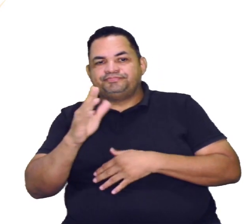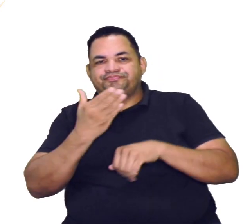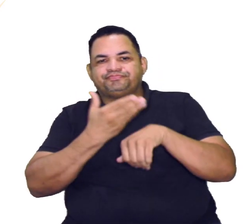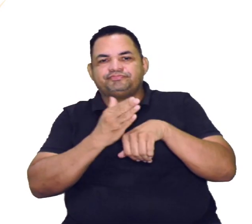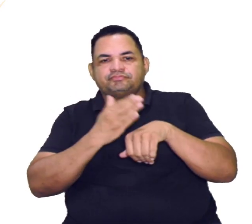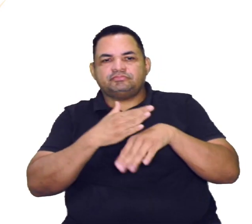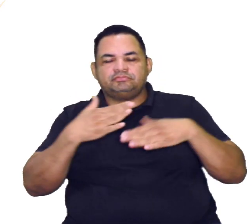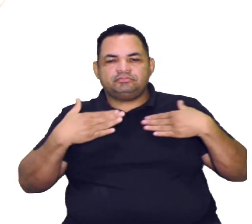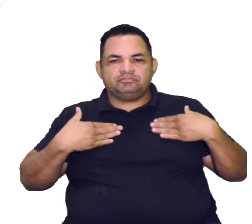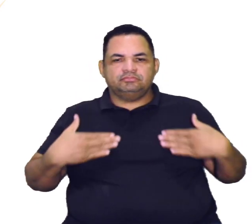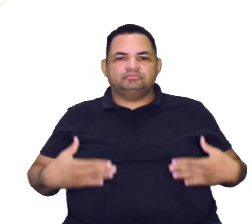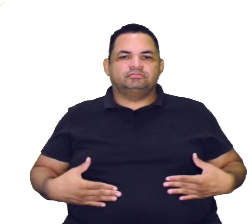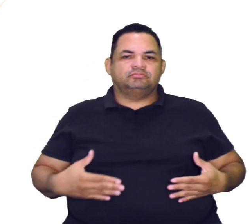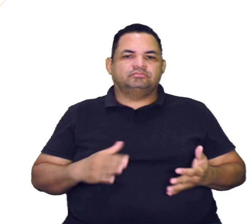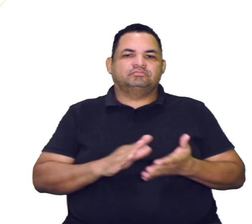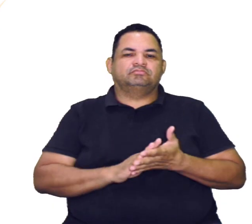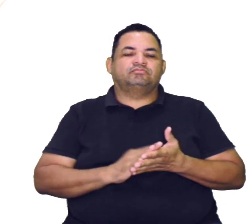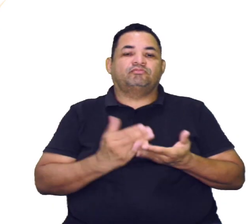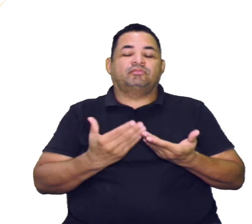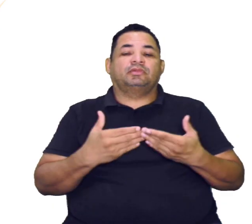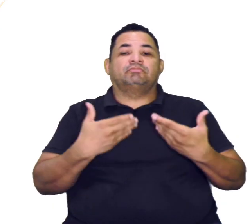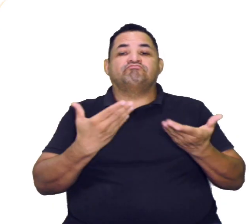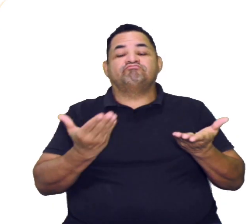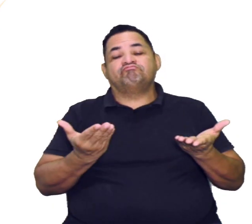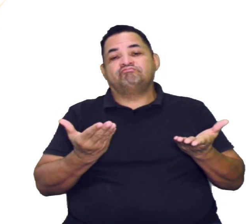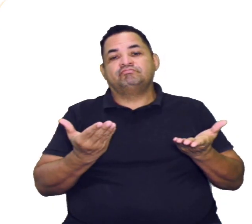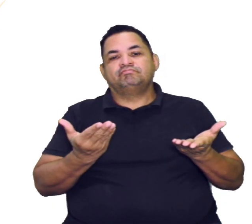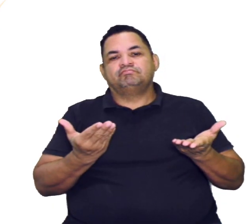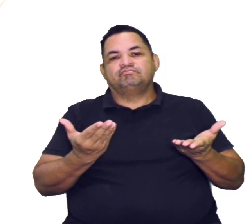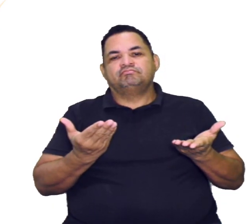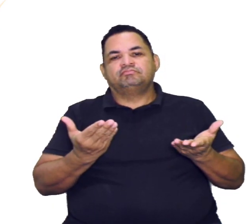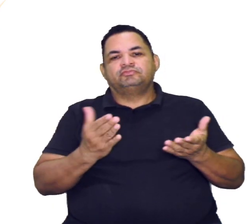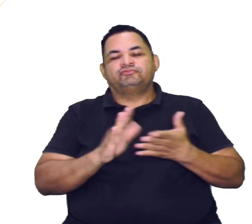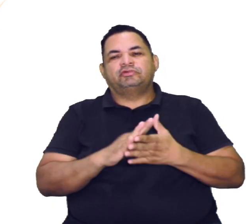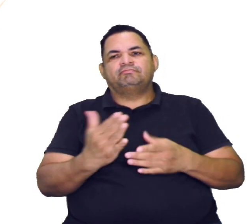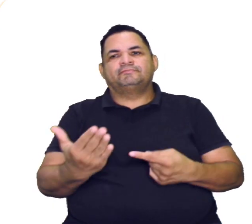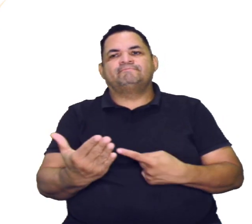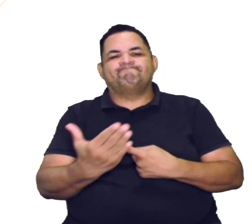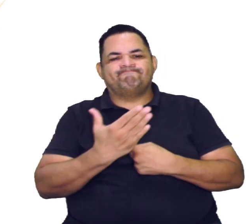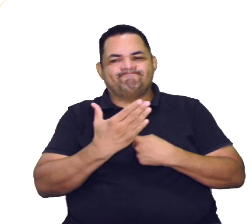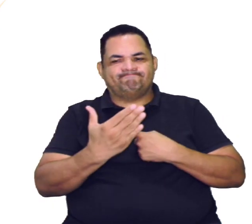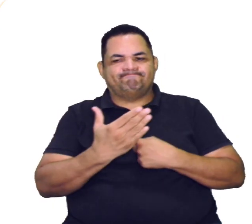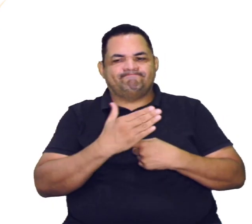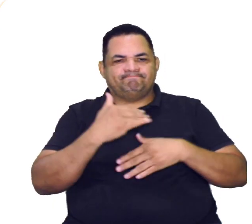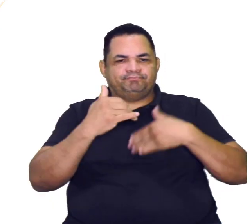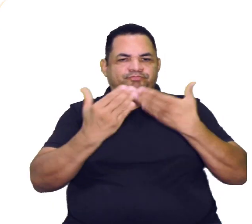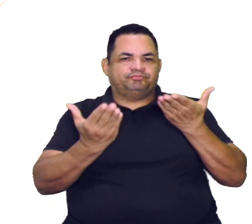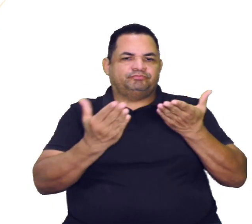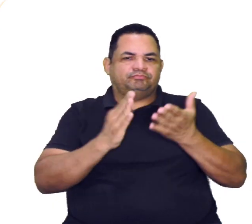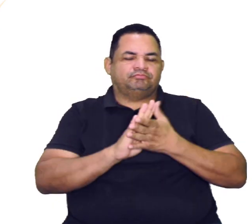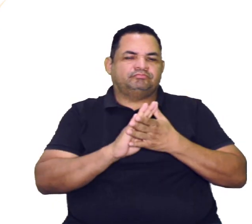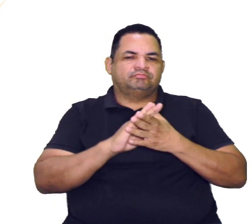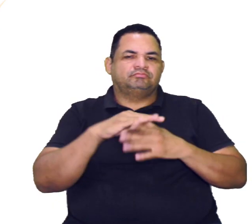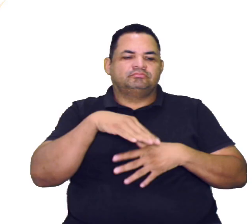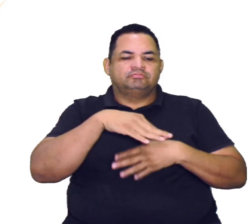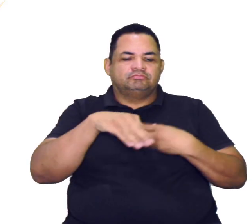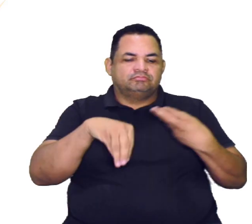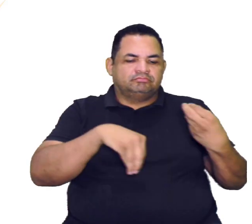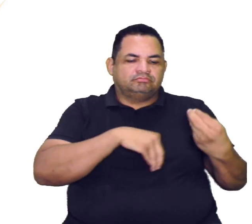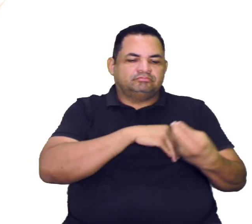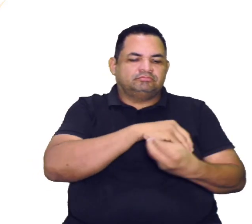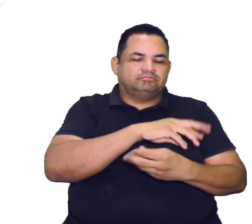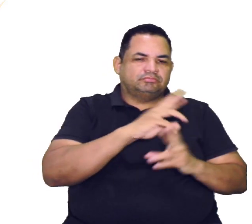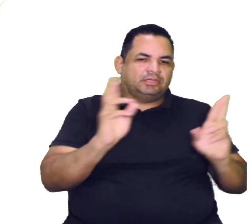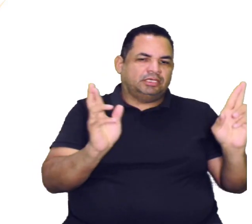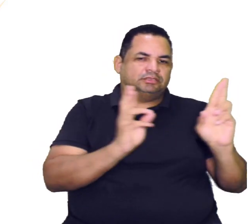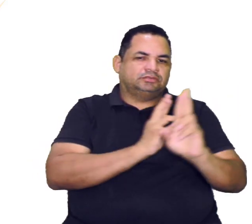das práticas corporais. Essas práticas corporais que vão favorecer aí o envolvimento social e eu vou